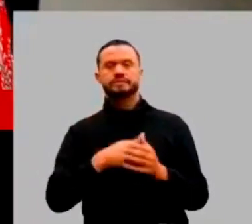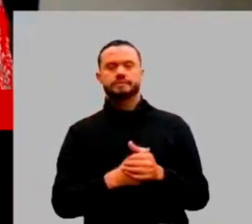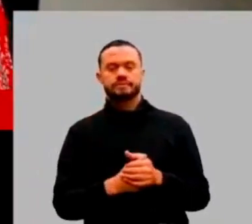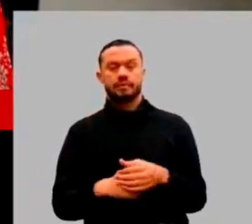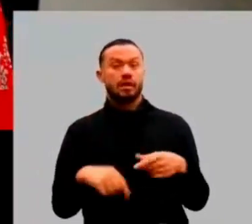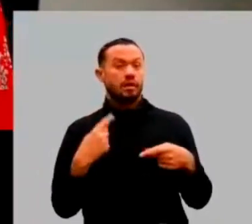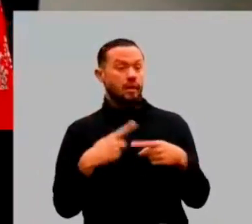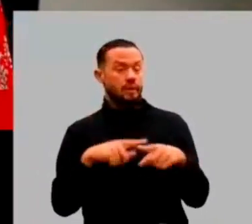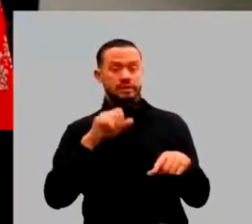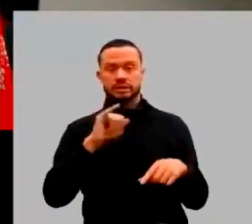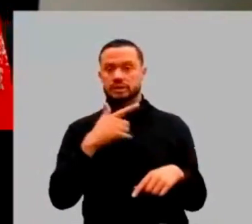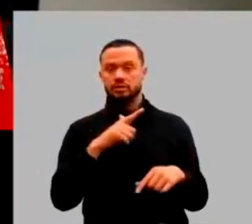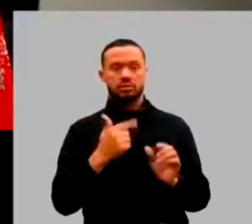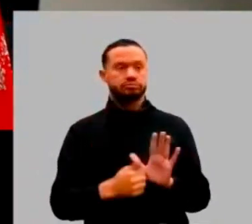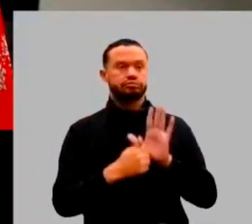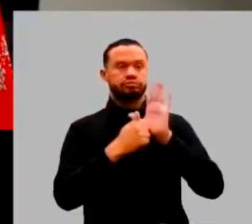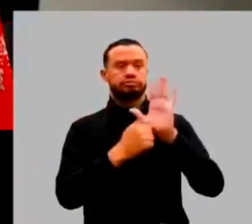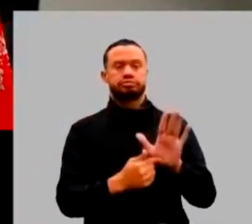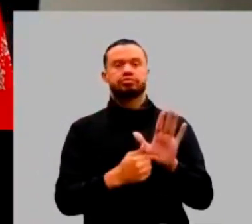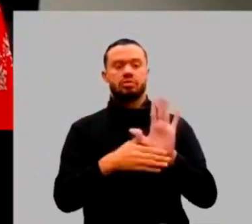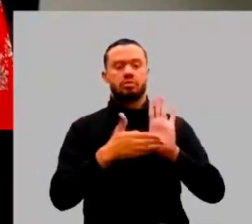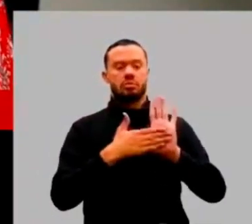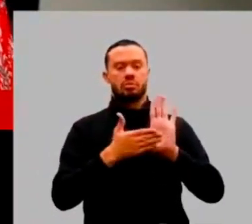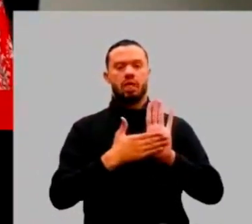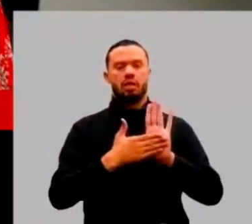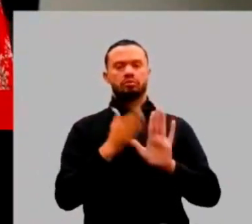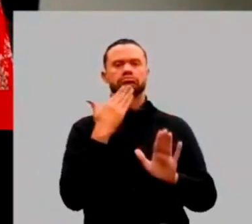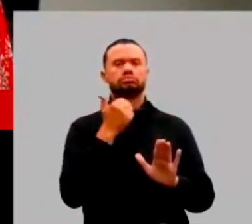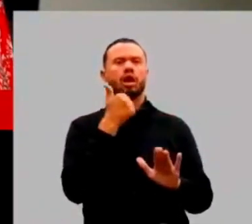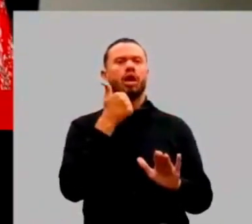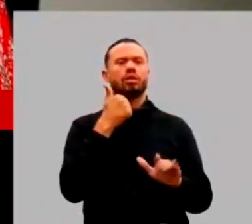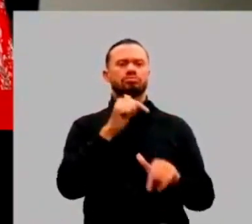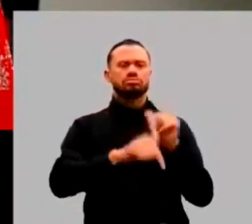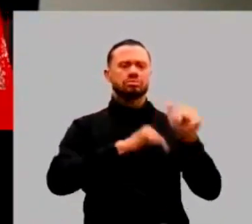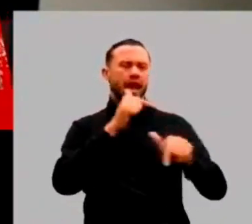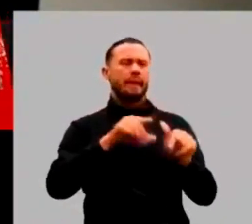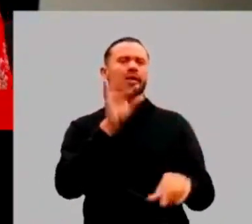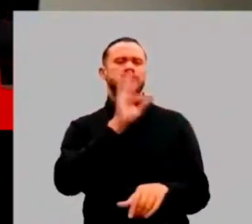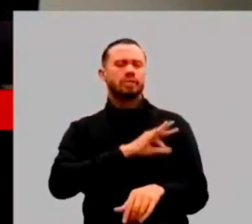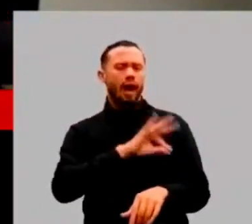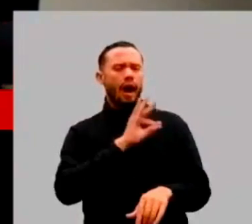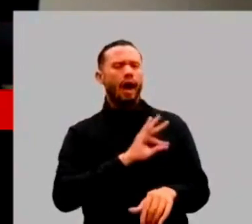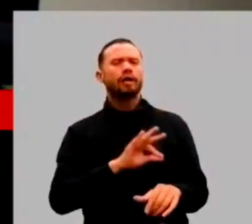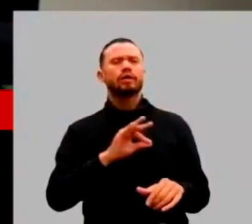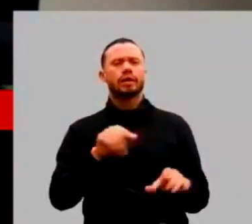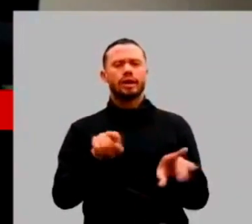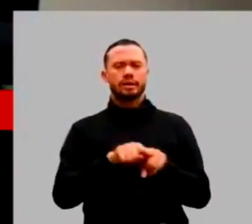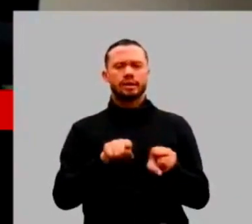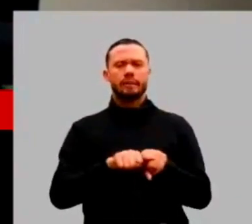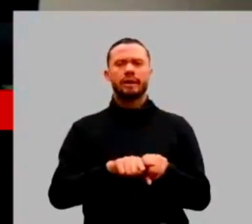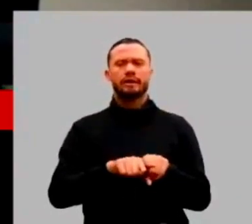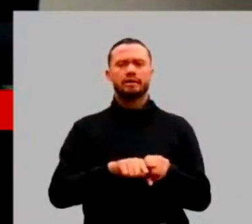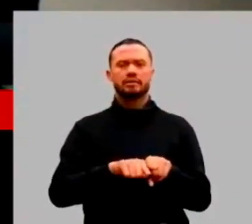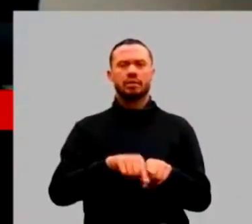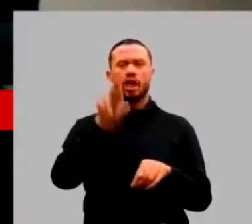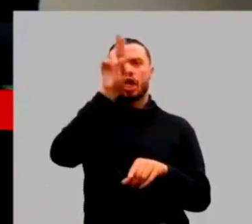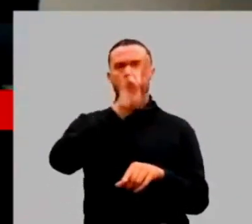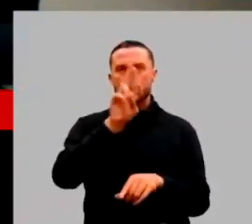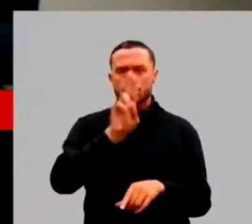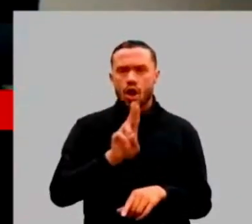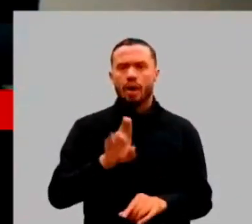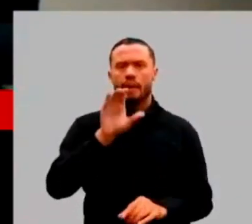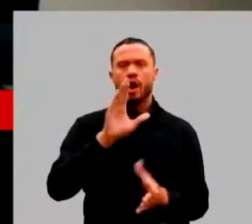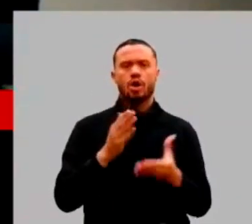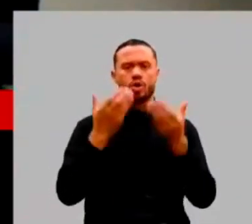apresentado um plano mais robusto sobre carreira salário e nomeação de concurso vamos fazer a